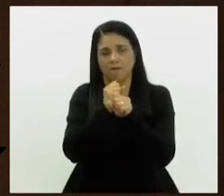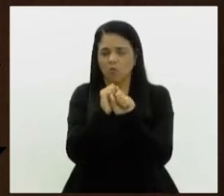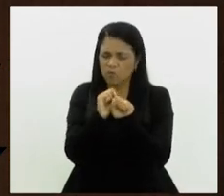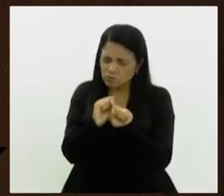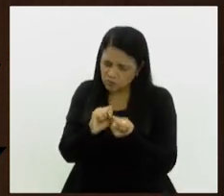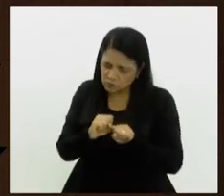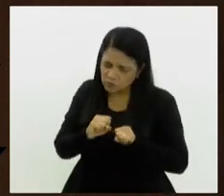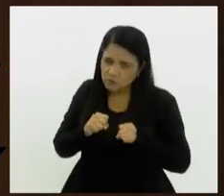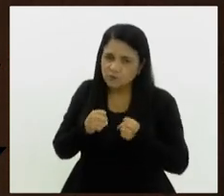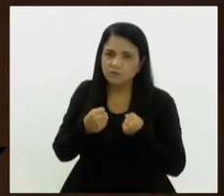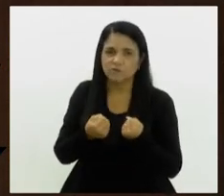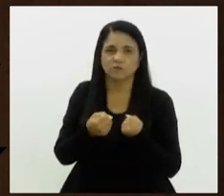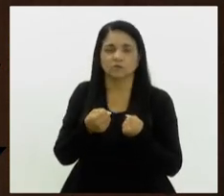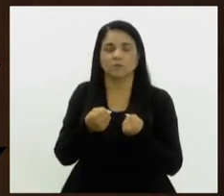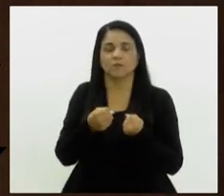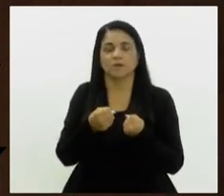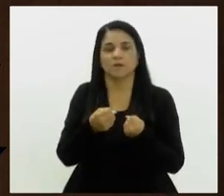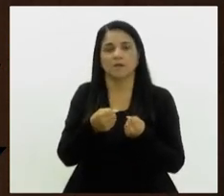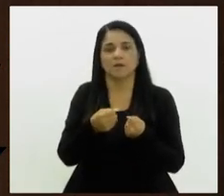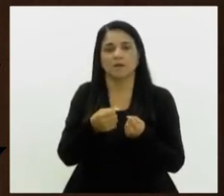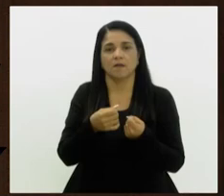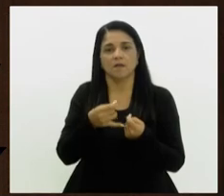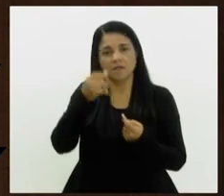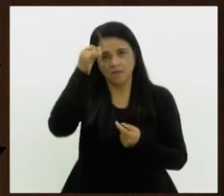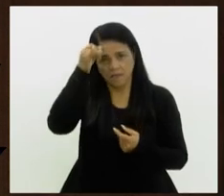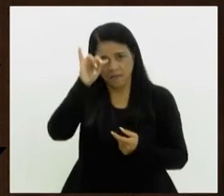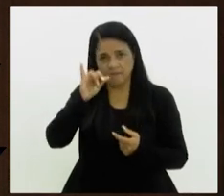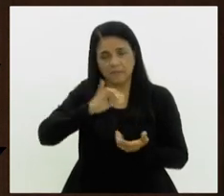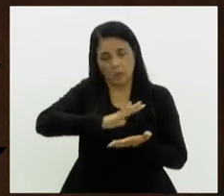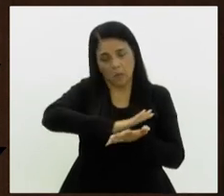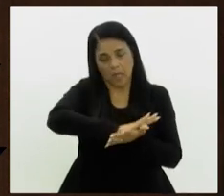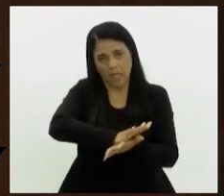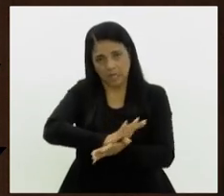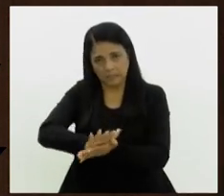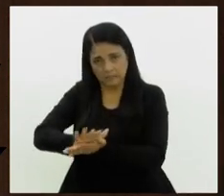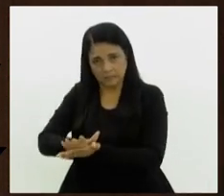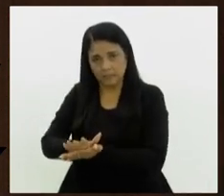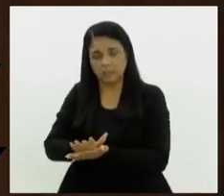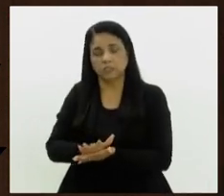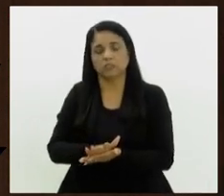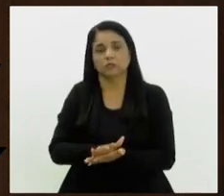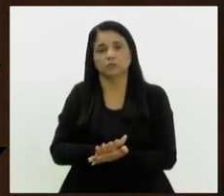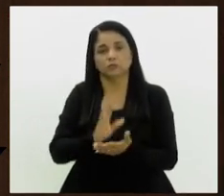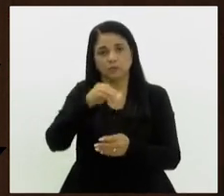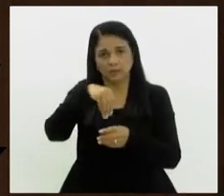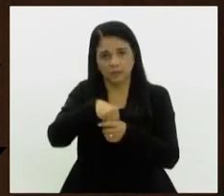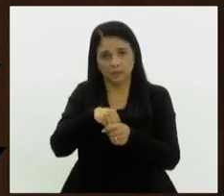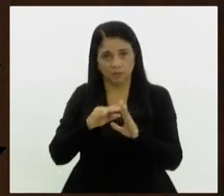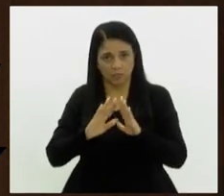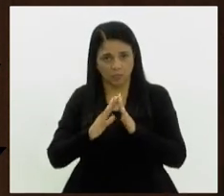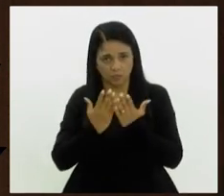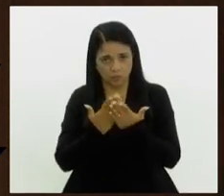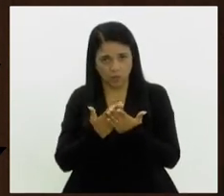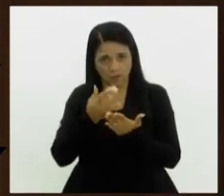esforço, não só para coibir o racismo e a discriminação e a intolerância nas escolas,